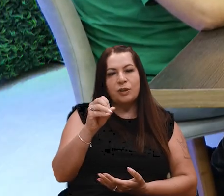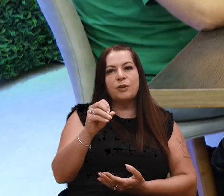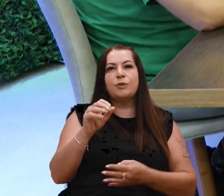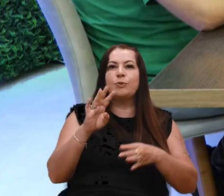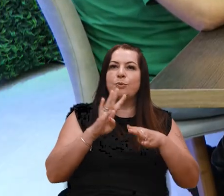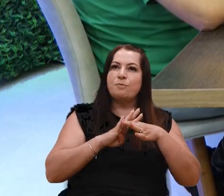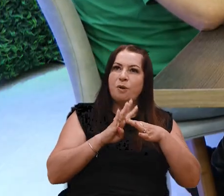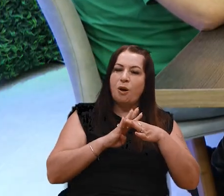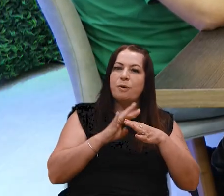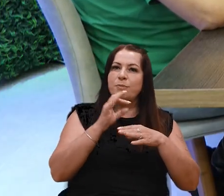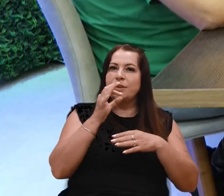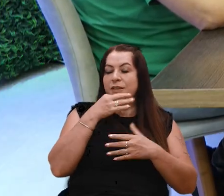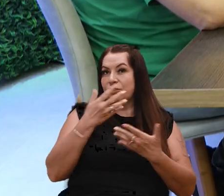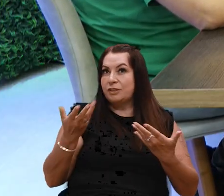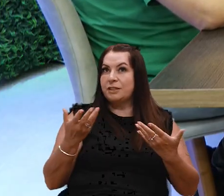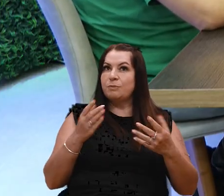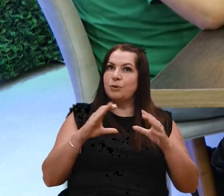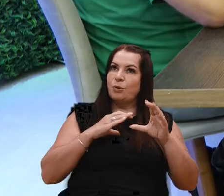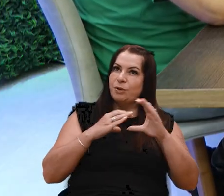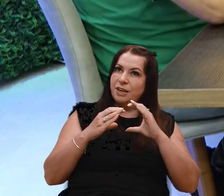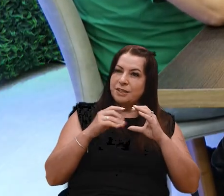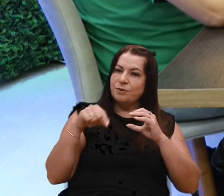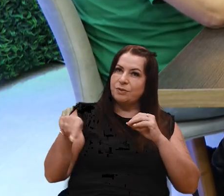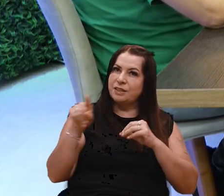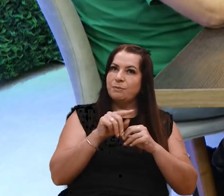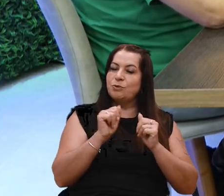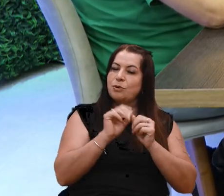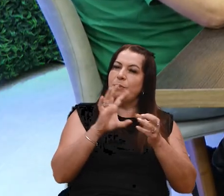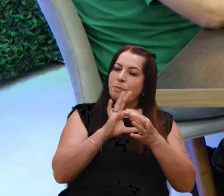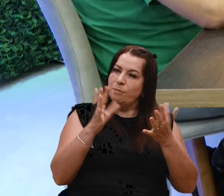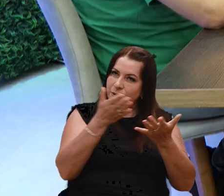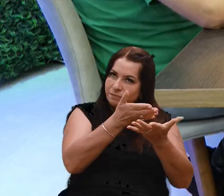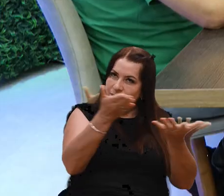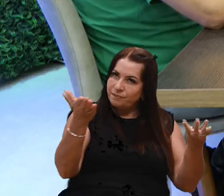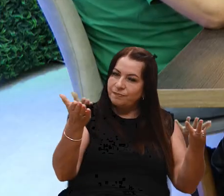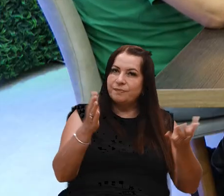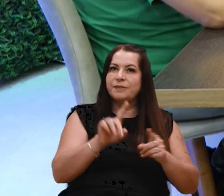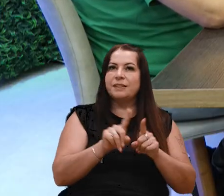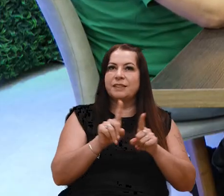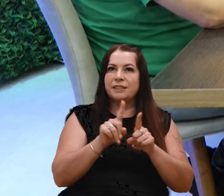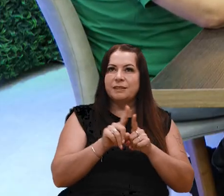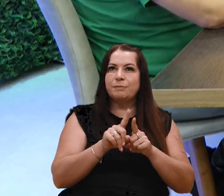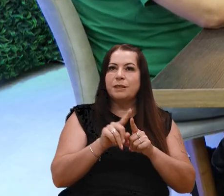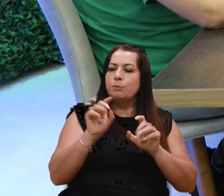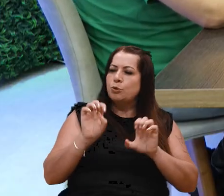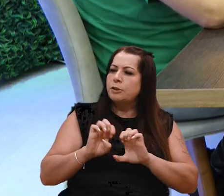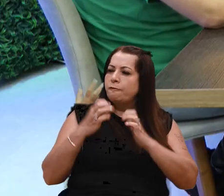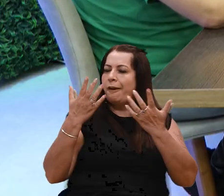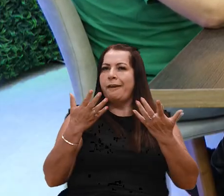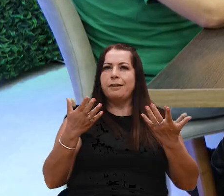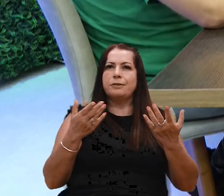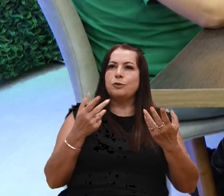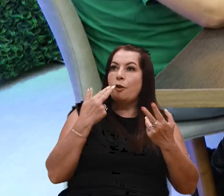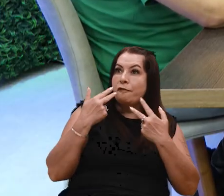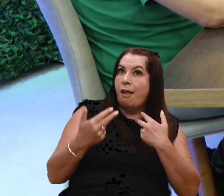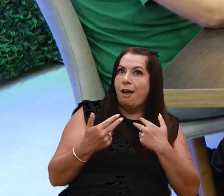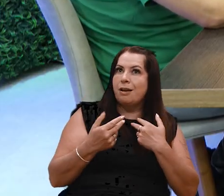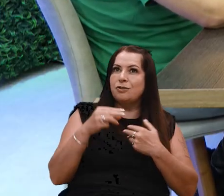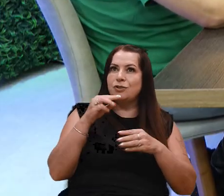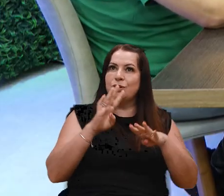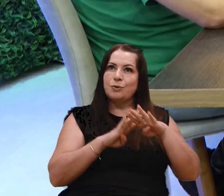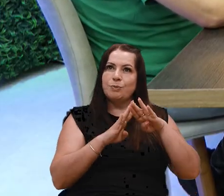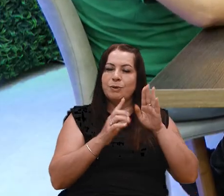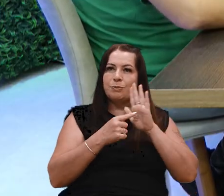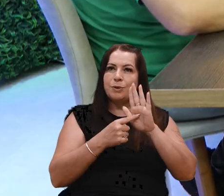Caxias, a nossa comunicação aqui da casa está sempre à disposição, também para os eventos e para as novidades que o Mob apresenta para a